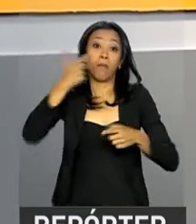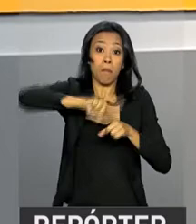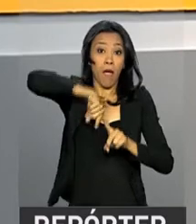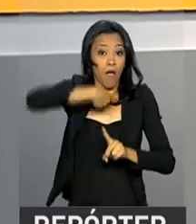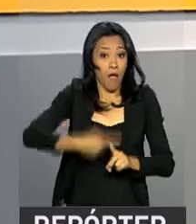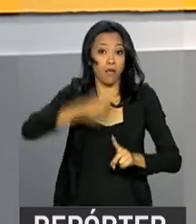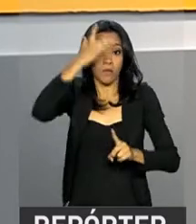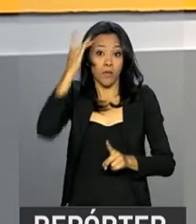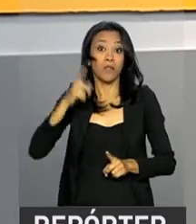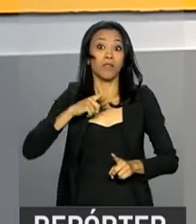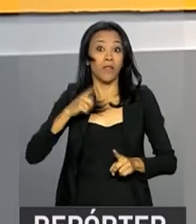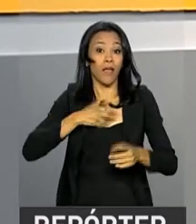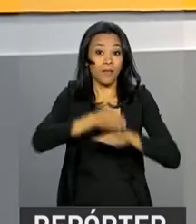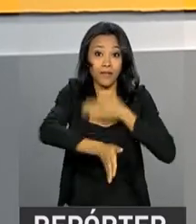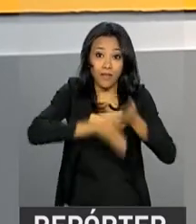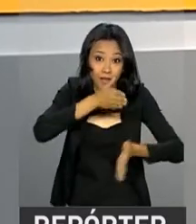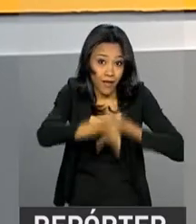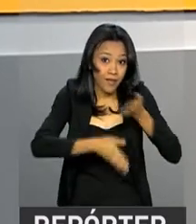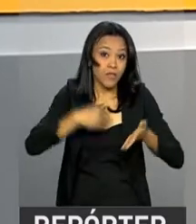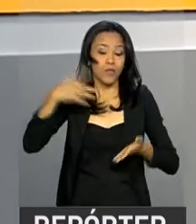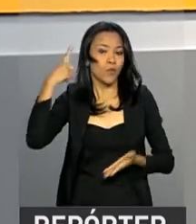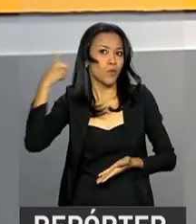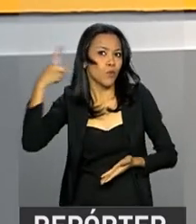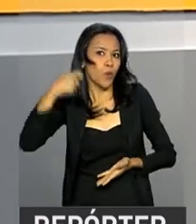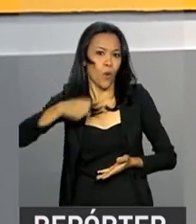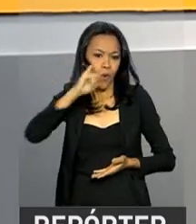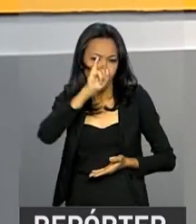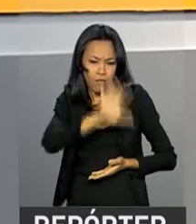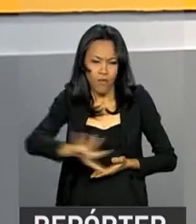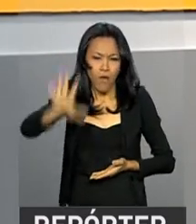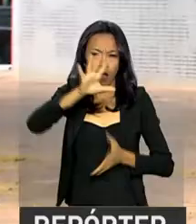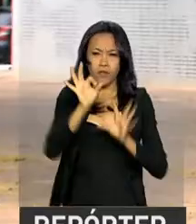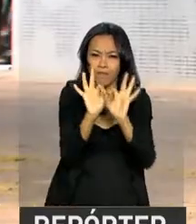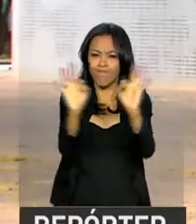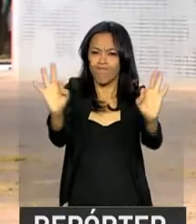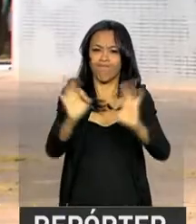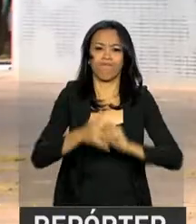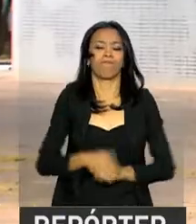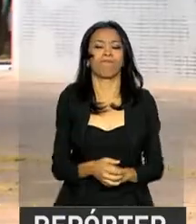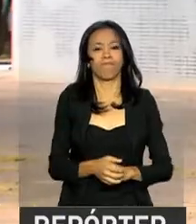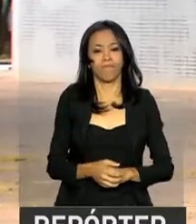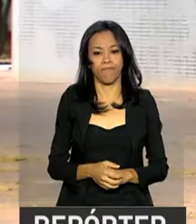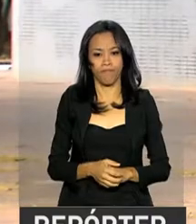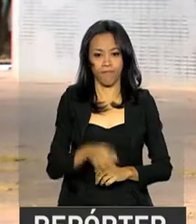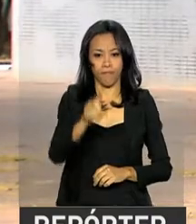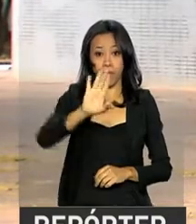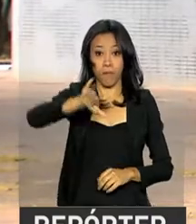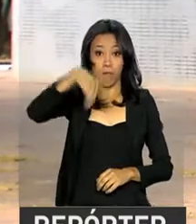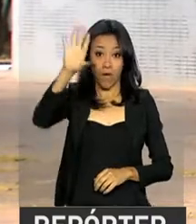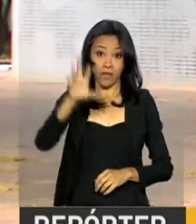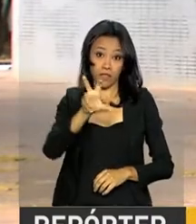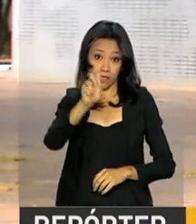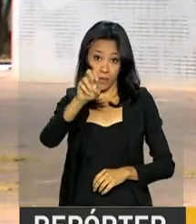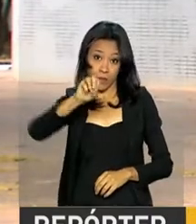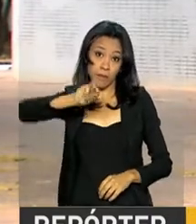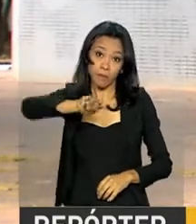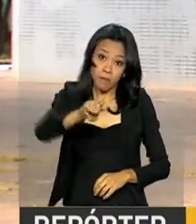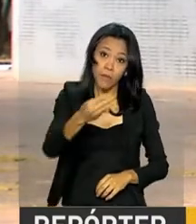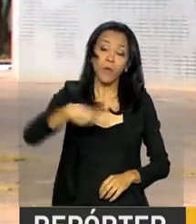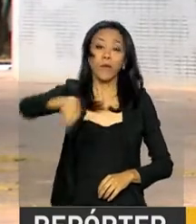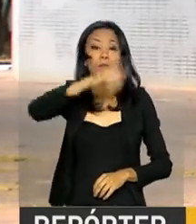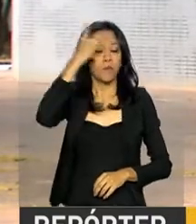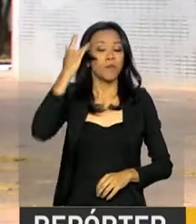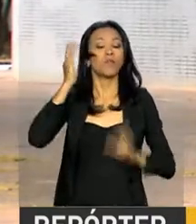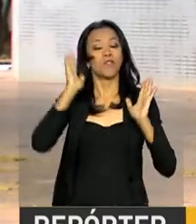sinal digital com imagem e som de melhor qualidade mais de 50 milhões de brasileiros já